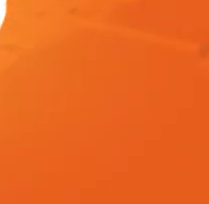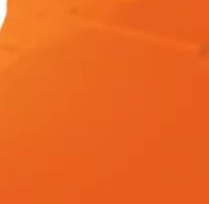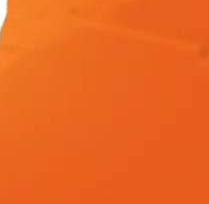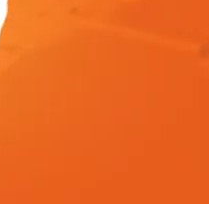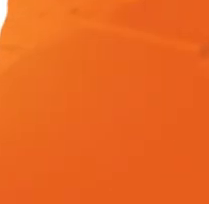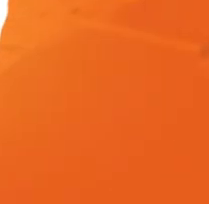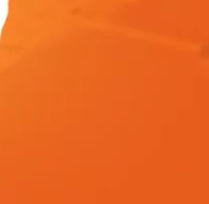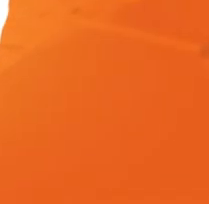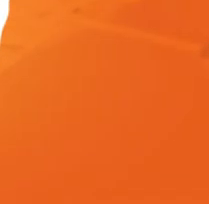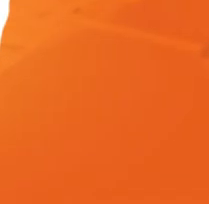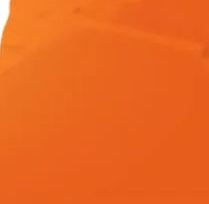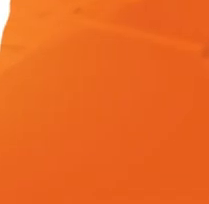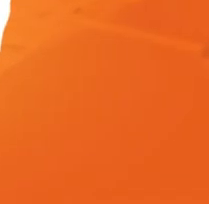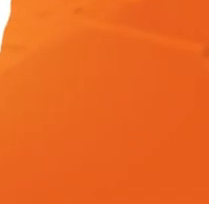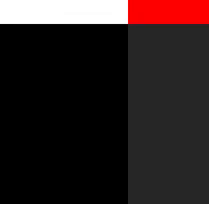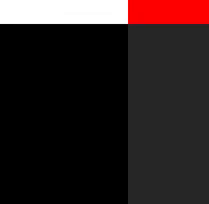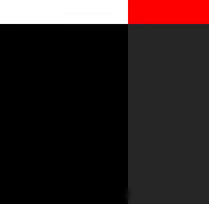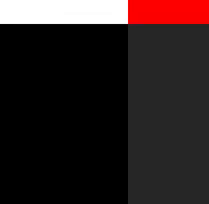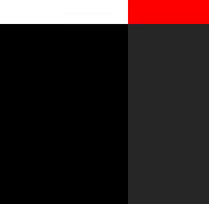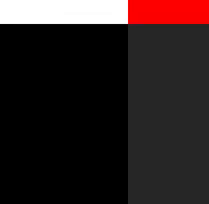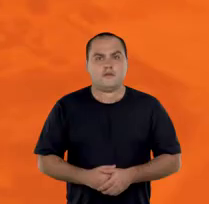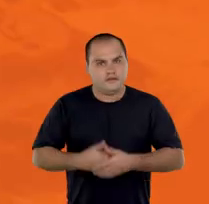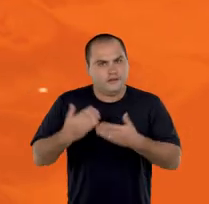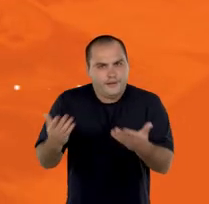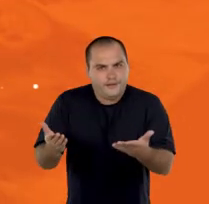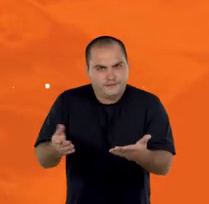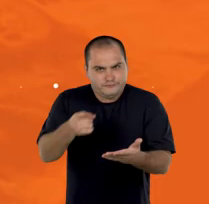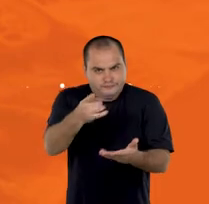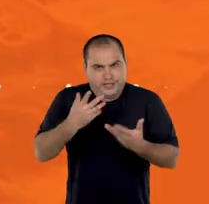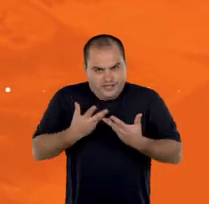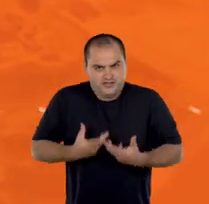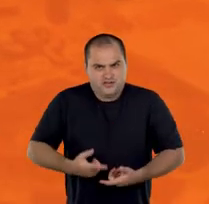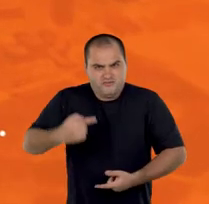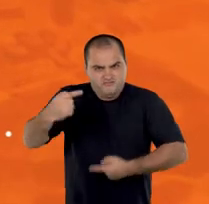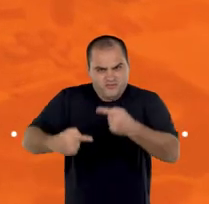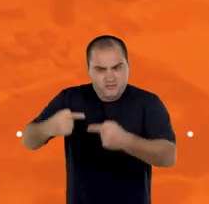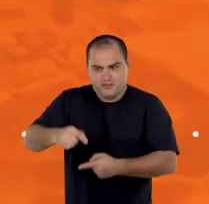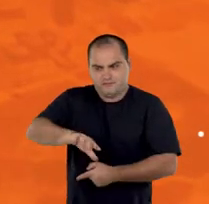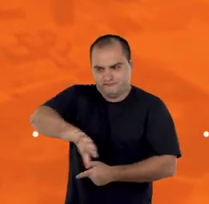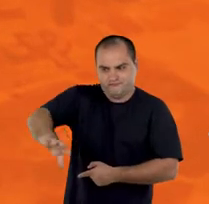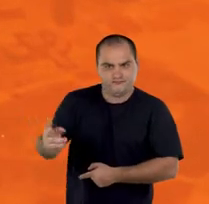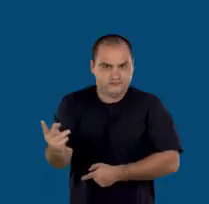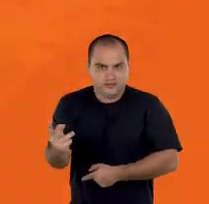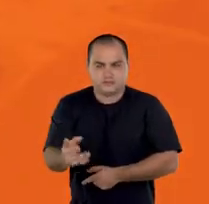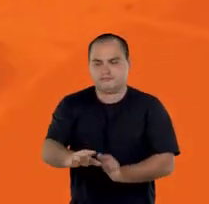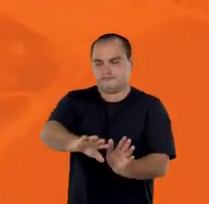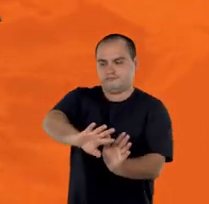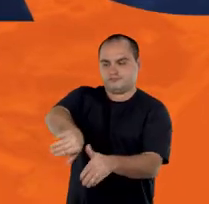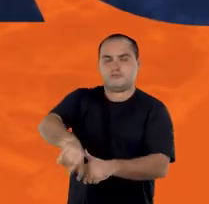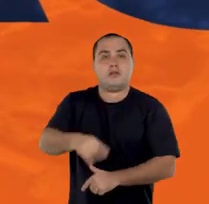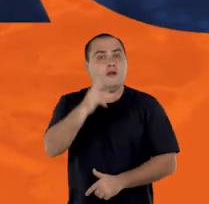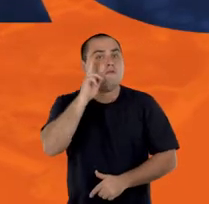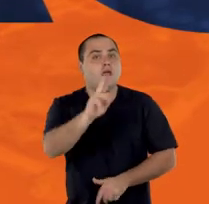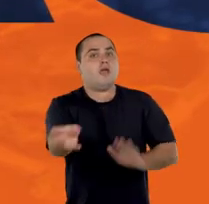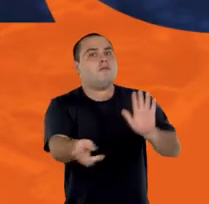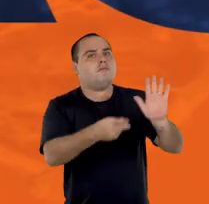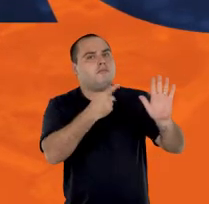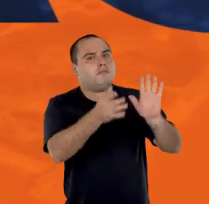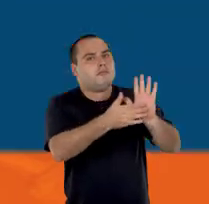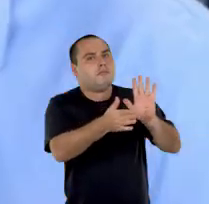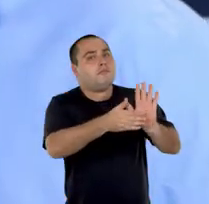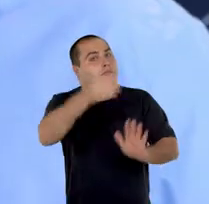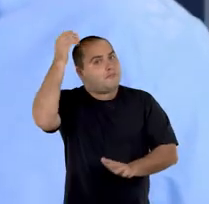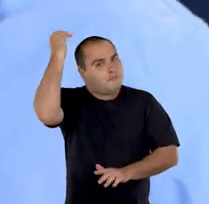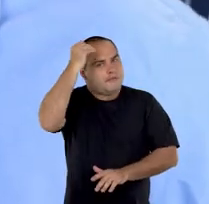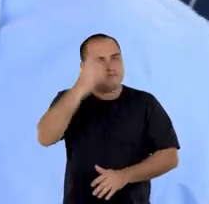É 77. E aí, cansou de ver a briga dos outros? Então veja as propostas do